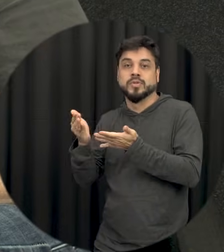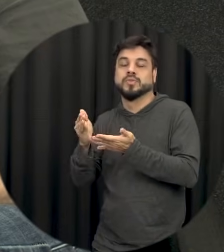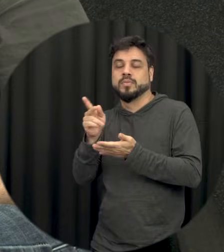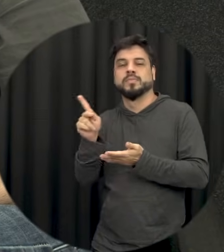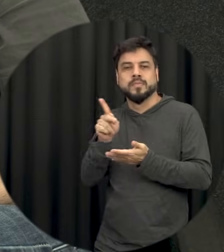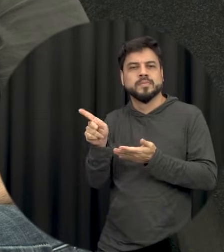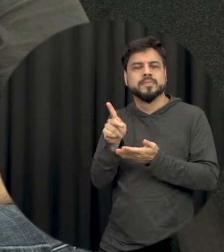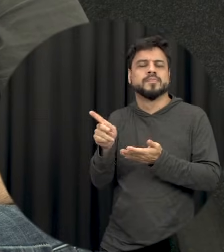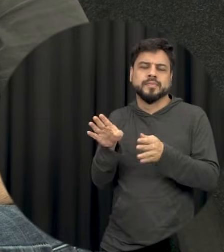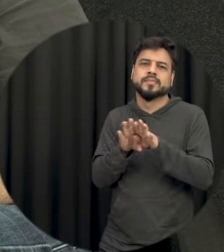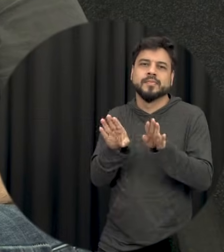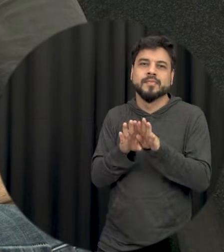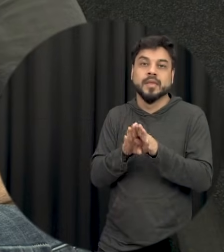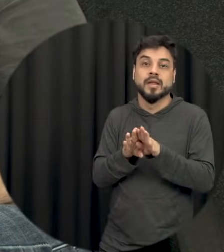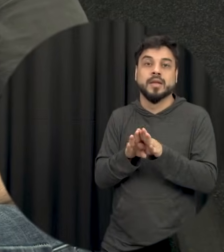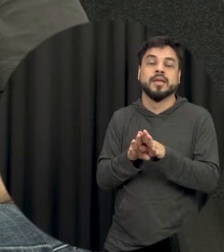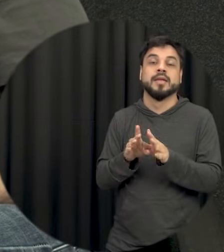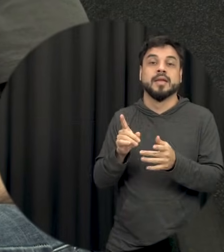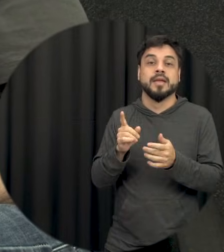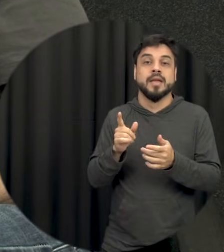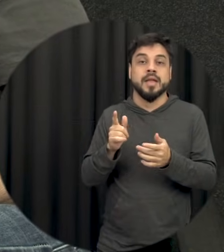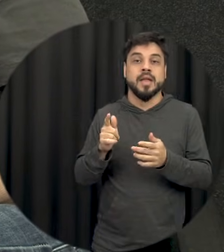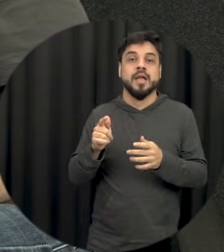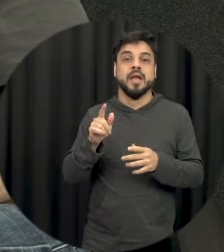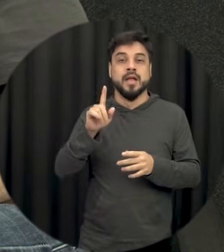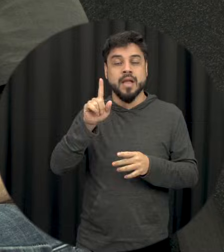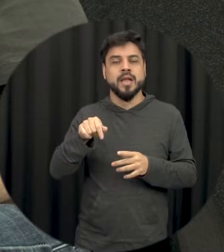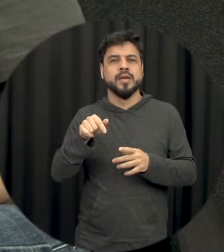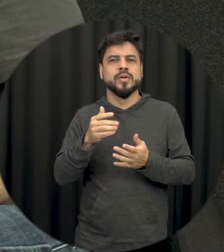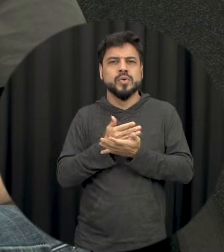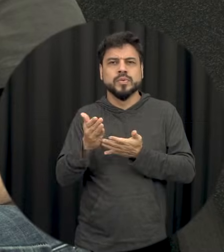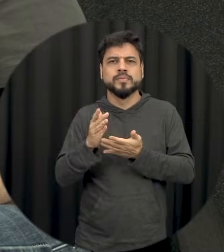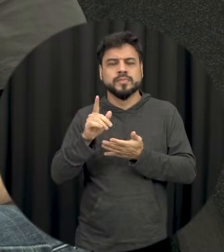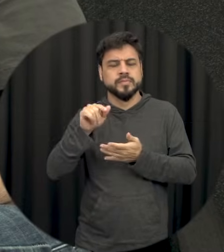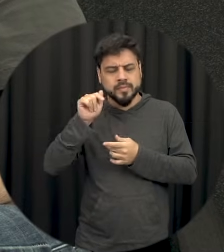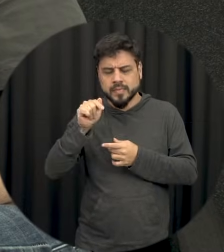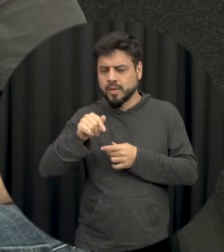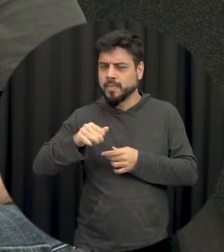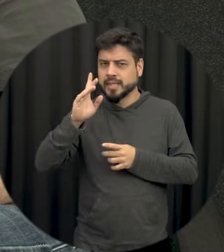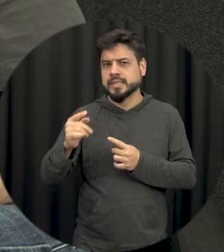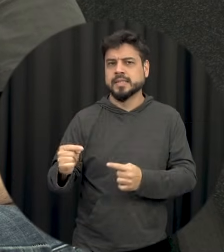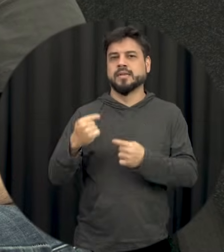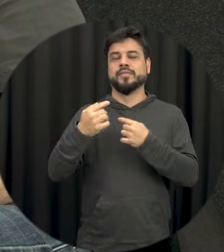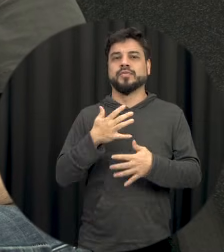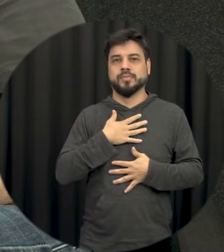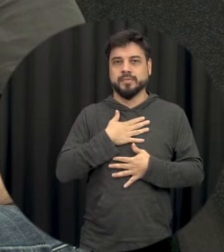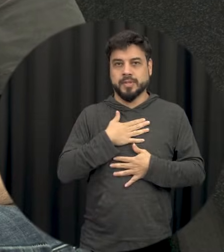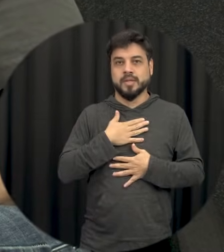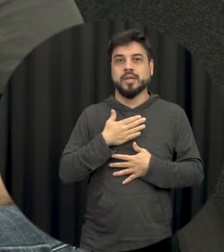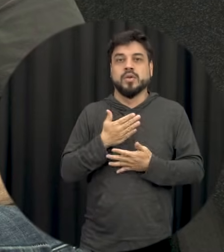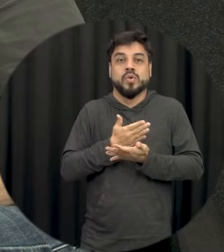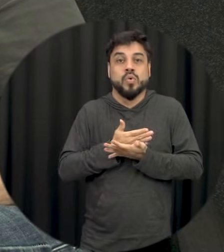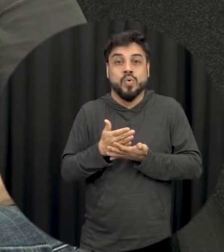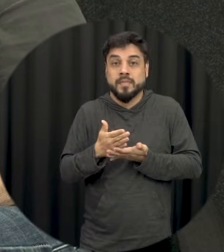E então esse foi, digamos, talvez o maior desafio, né? Com praticamente no começo só